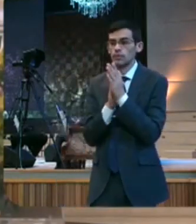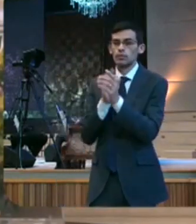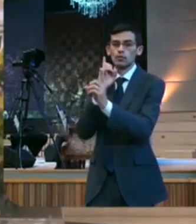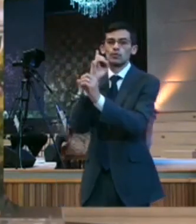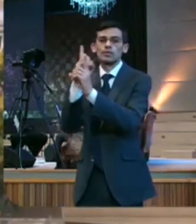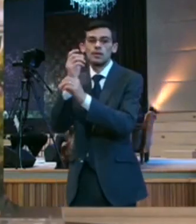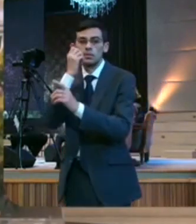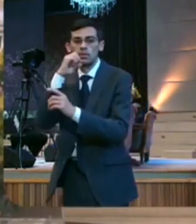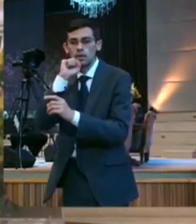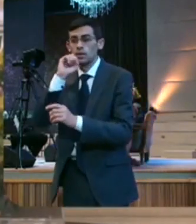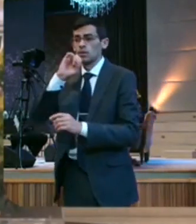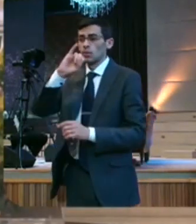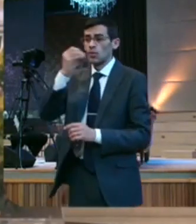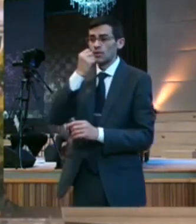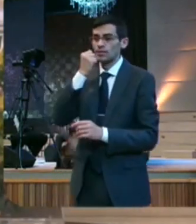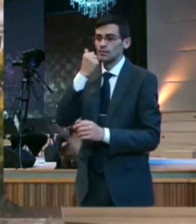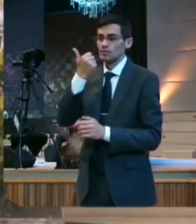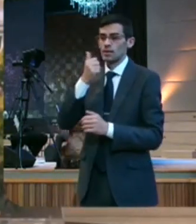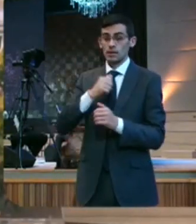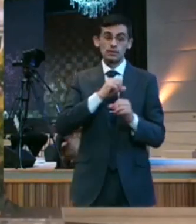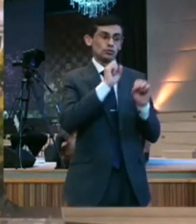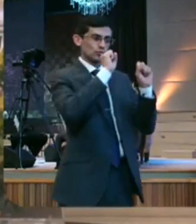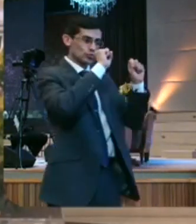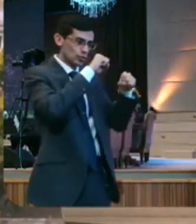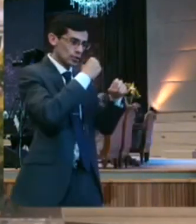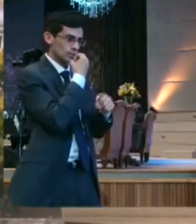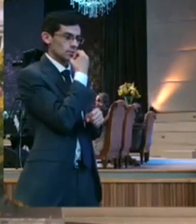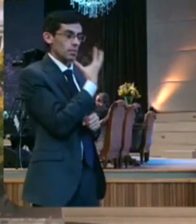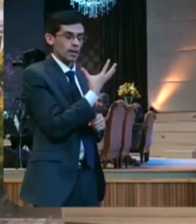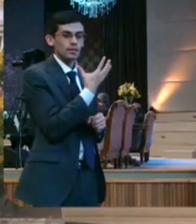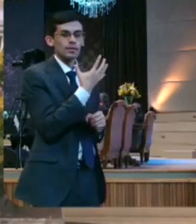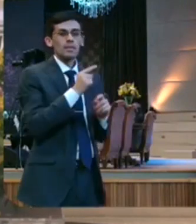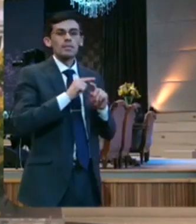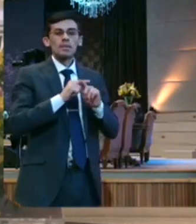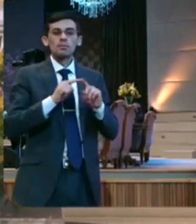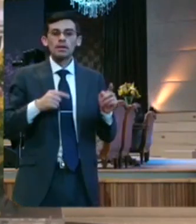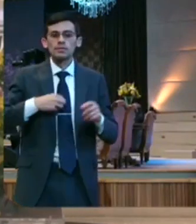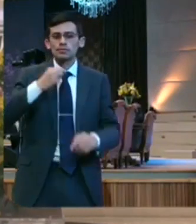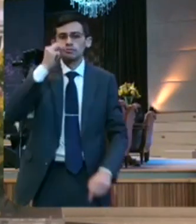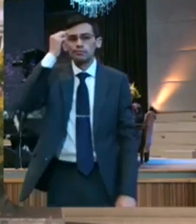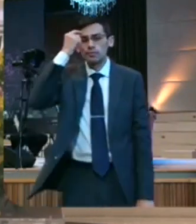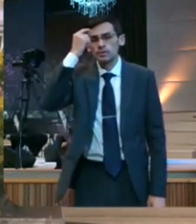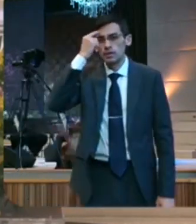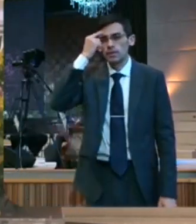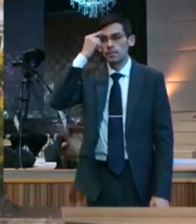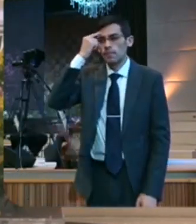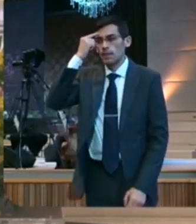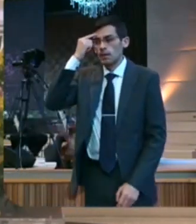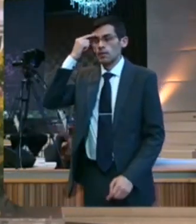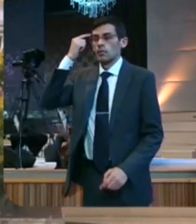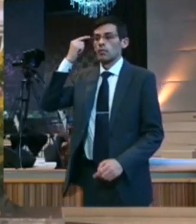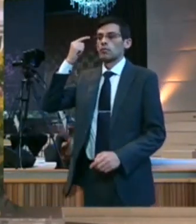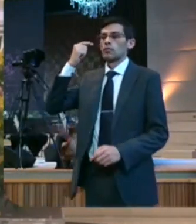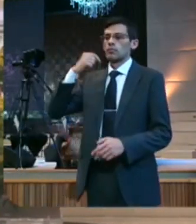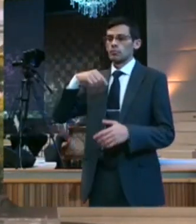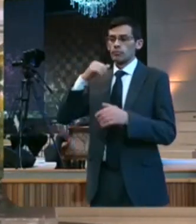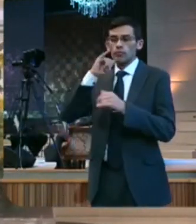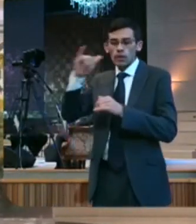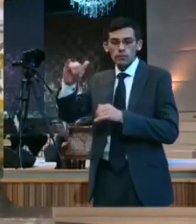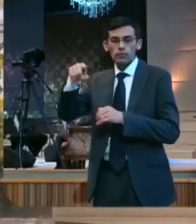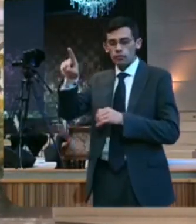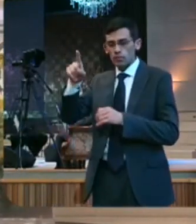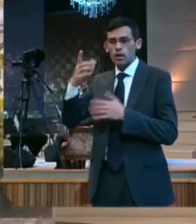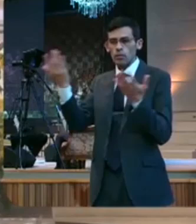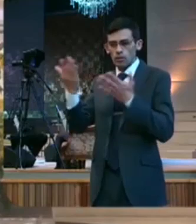mamãe e disse: mamãe, tudo bem? Ela disse: tudo bem, filho. E aí me veio na mente dizer para a mamãe: mamãe, vamos resolver esse